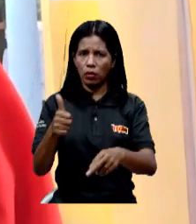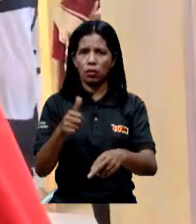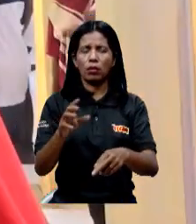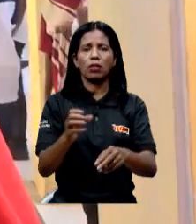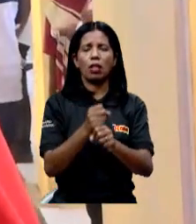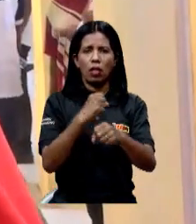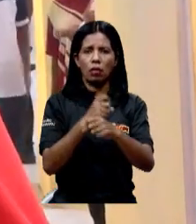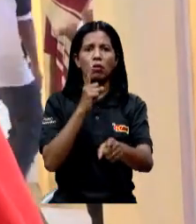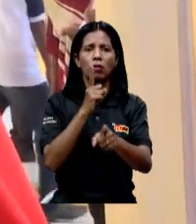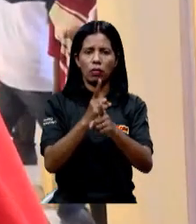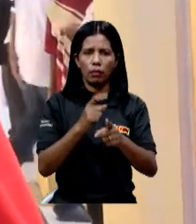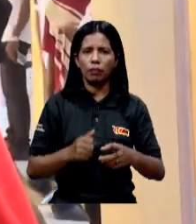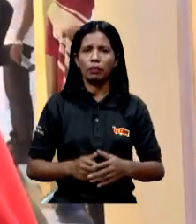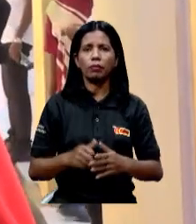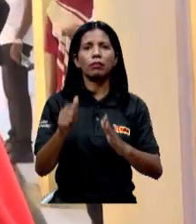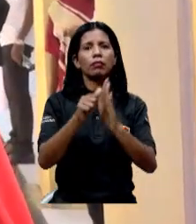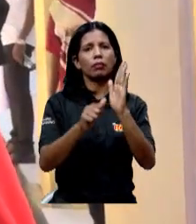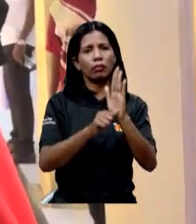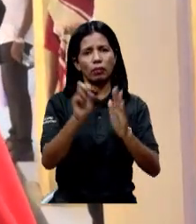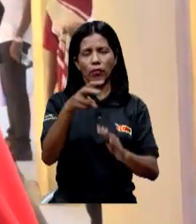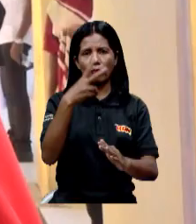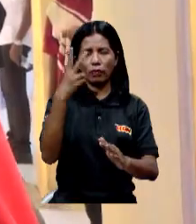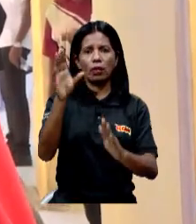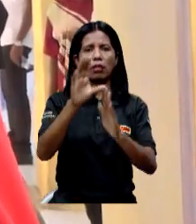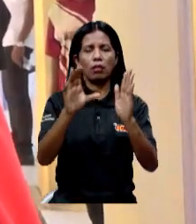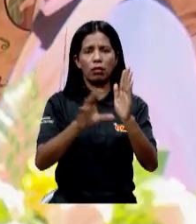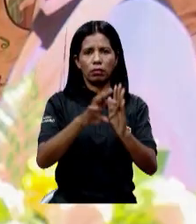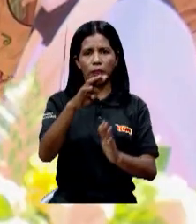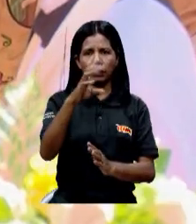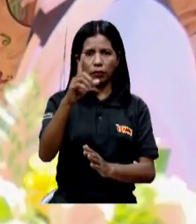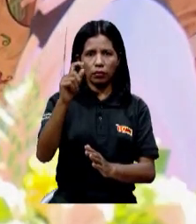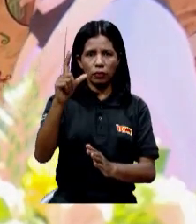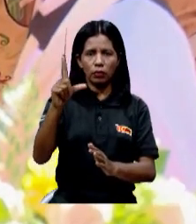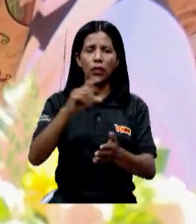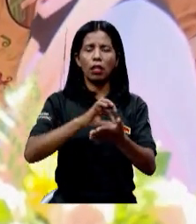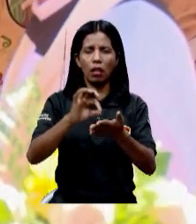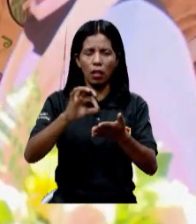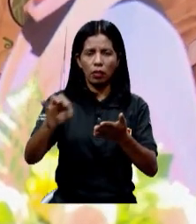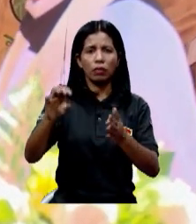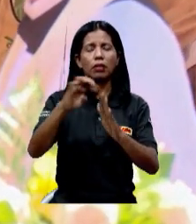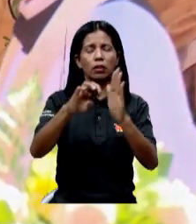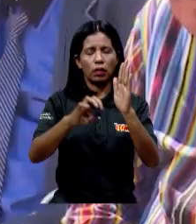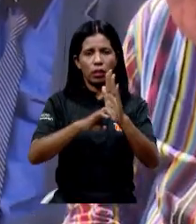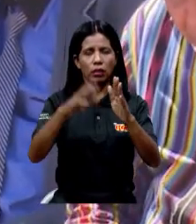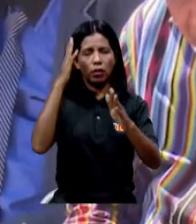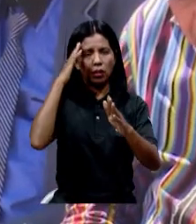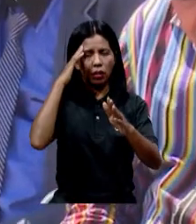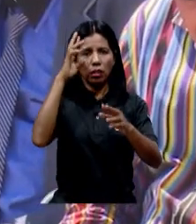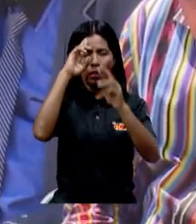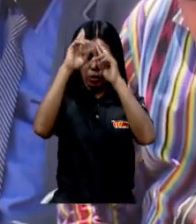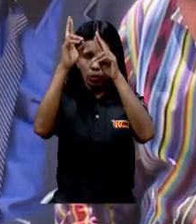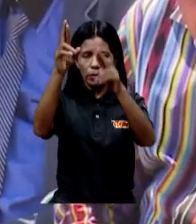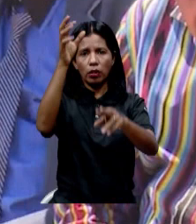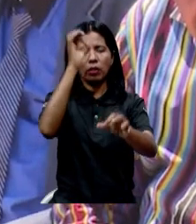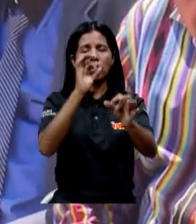halar o botão los Artigo sanulo recém rua Constituição RDTL e Hakere, Estado reconhece no respeito e fiar o Ioin,